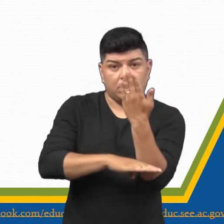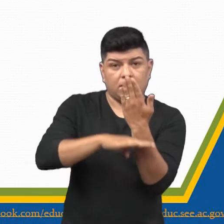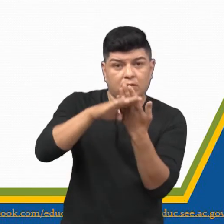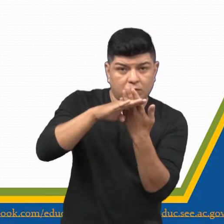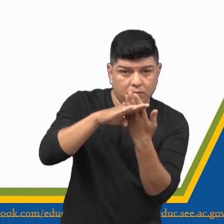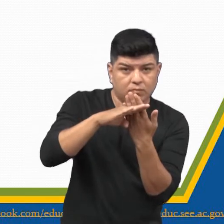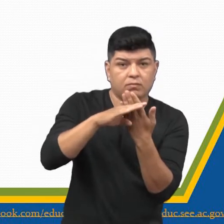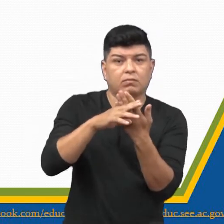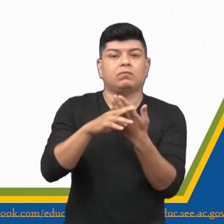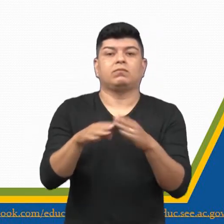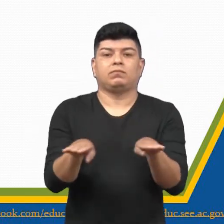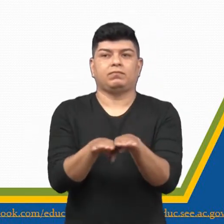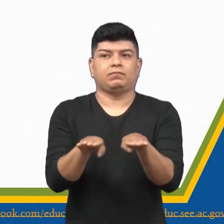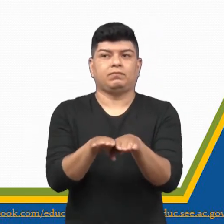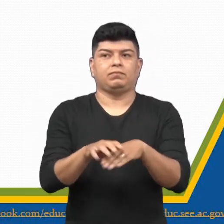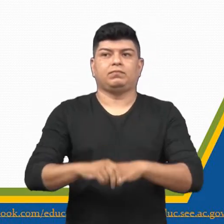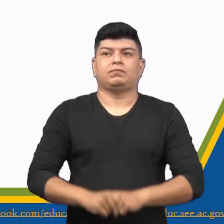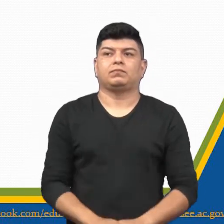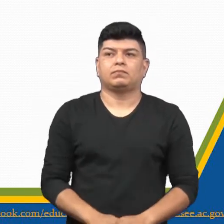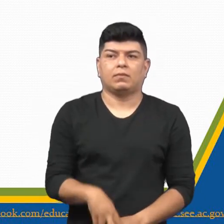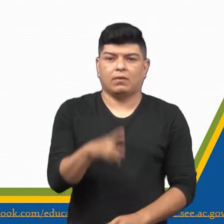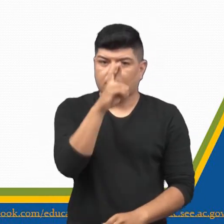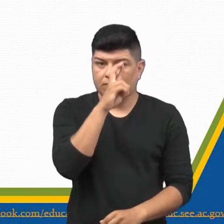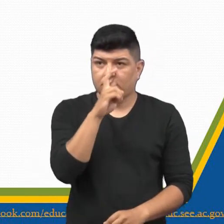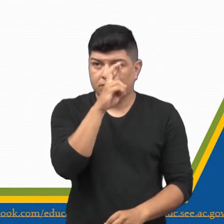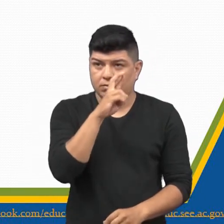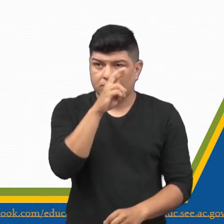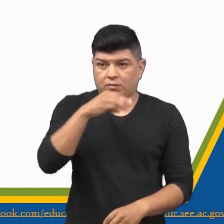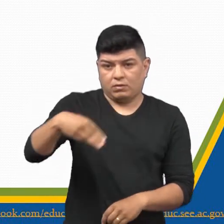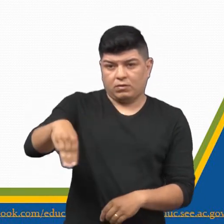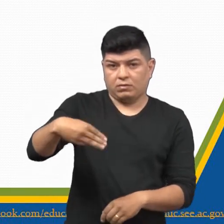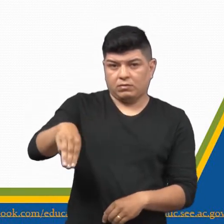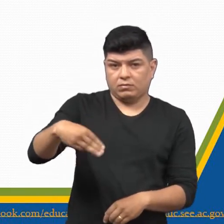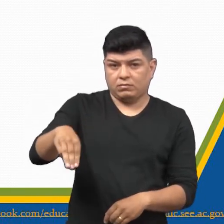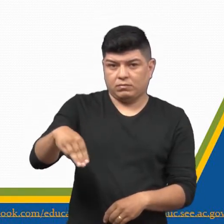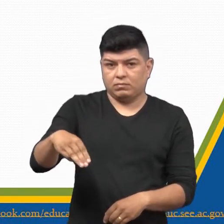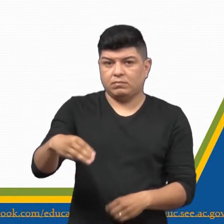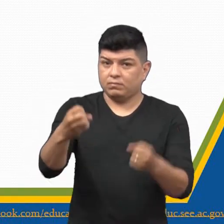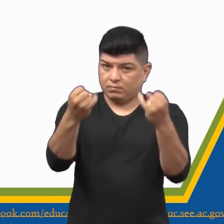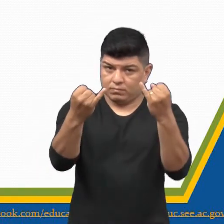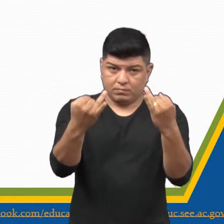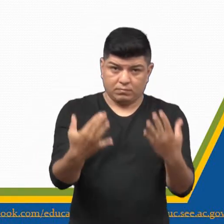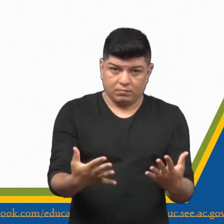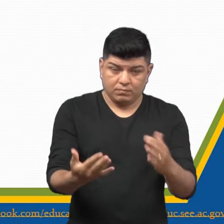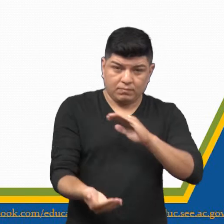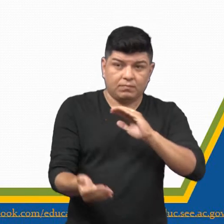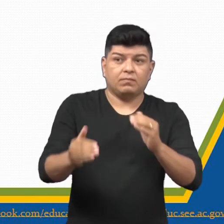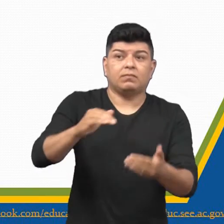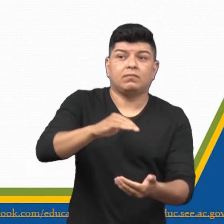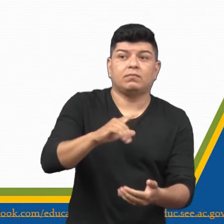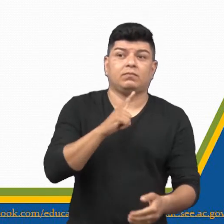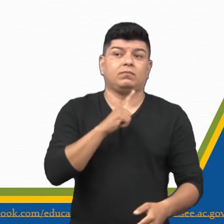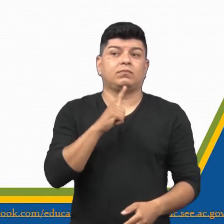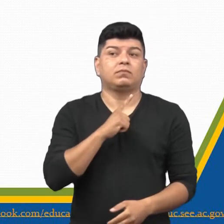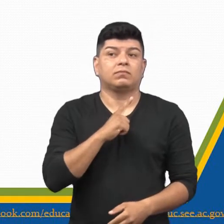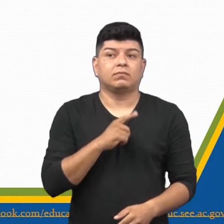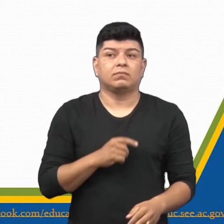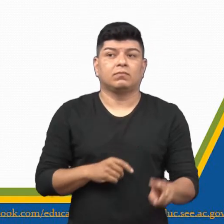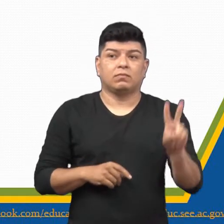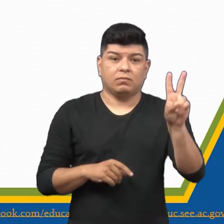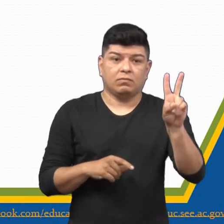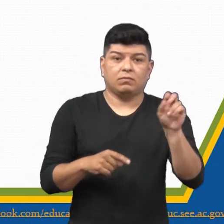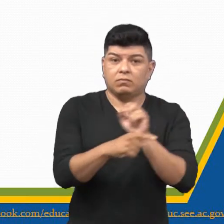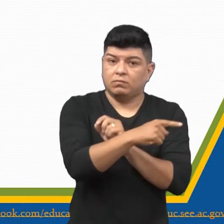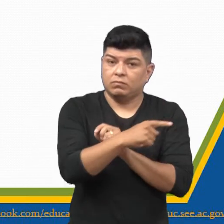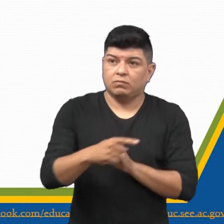sua temperatura. Quando eu observo a expressão matemática para representar essa transformação, nós temos aí